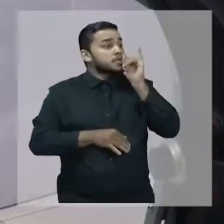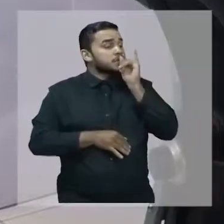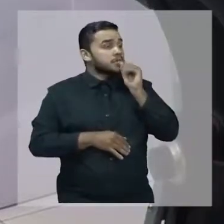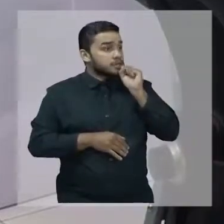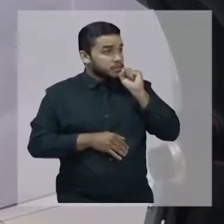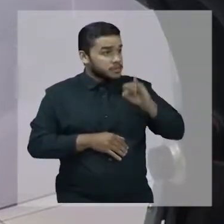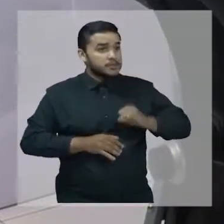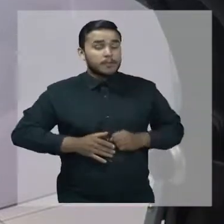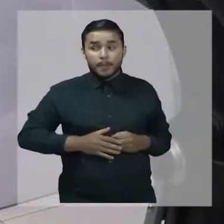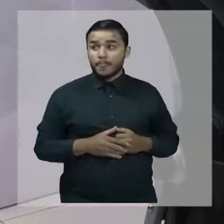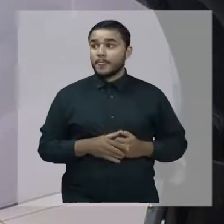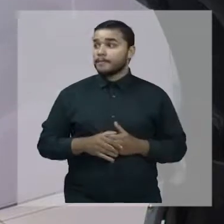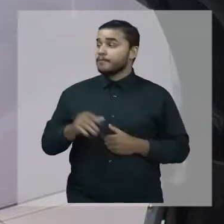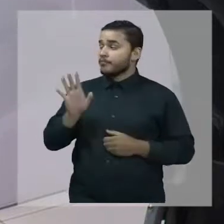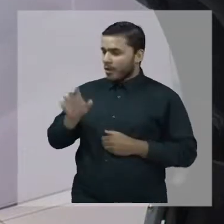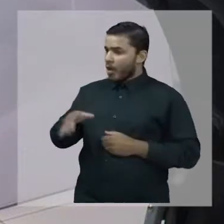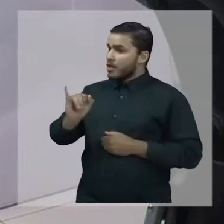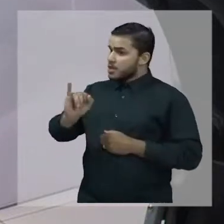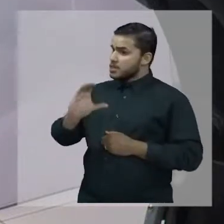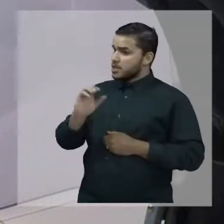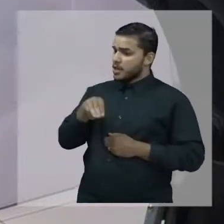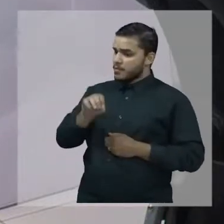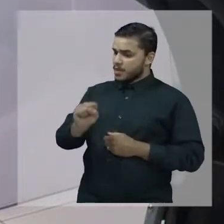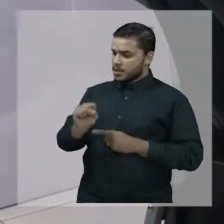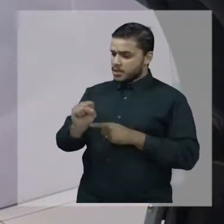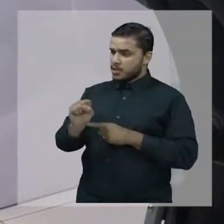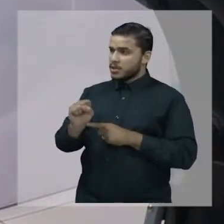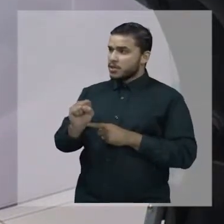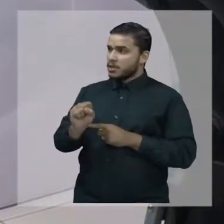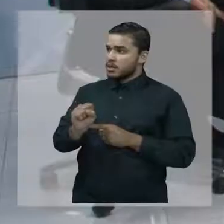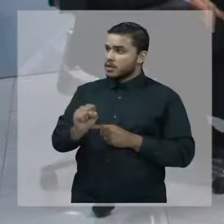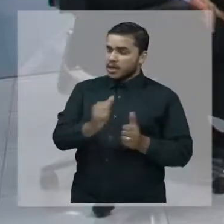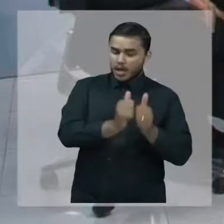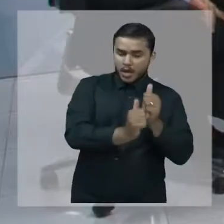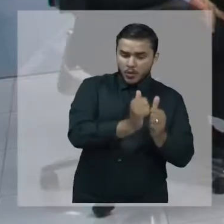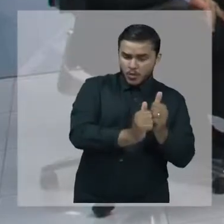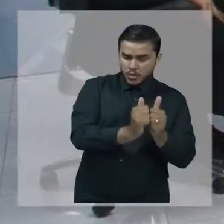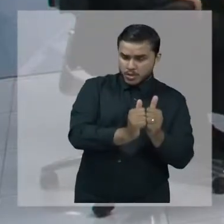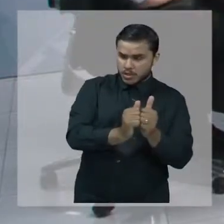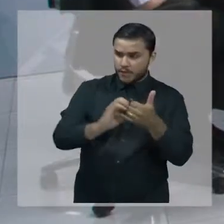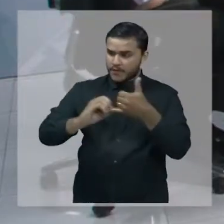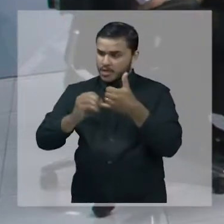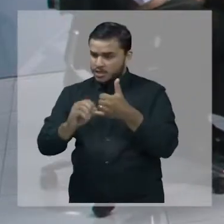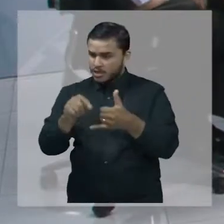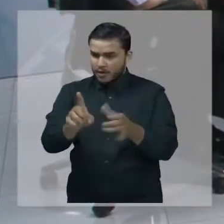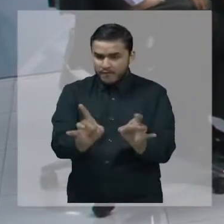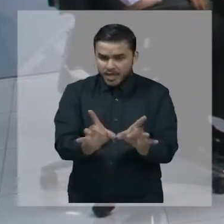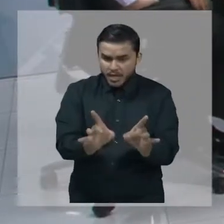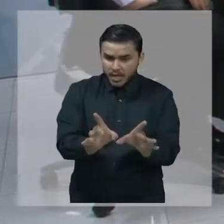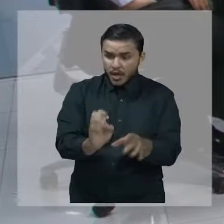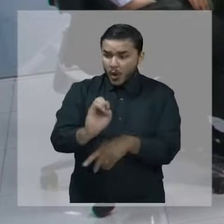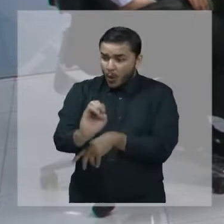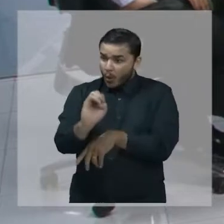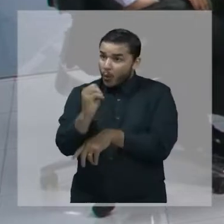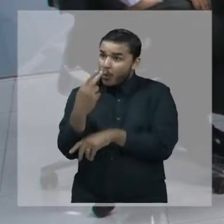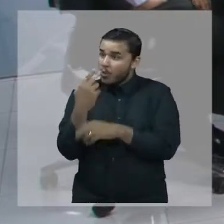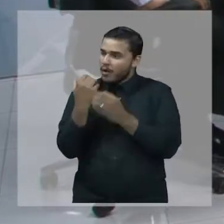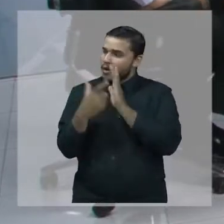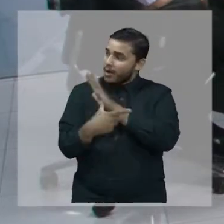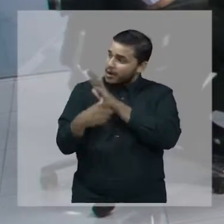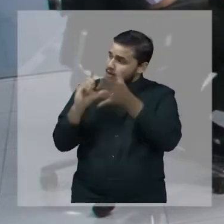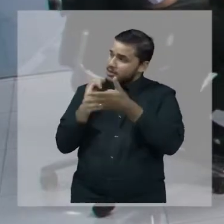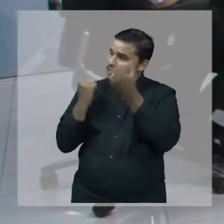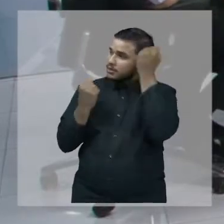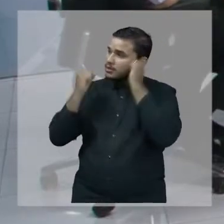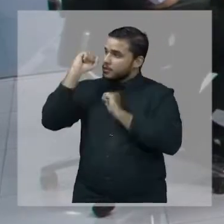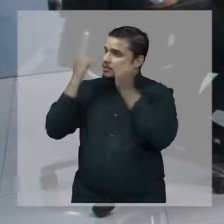Então, quando eu falo em reforma tributária... imposto sobre consumo cobrado na ponta, no destino ou na origem? Porque perfeitamente. Hoje você tem